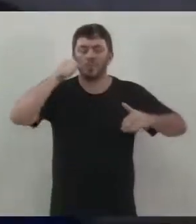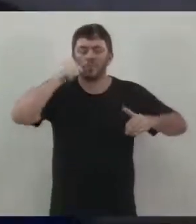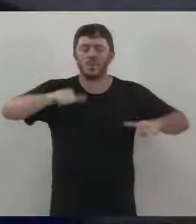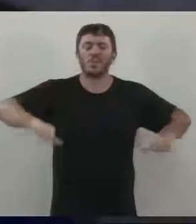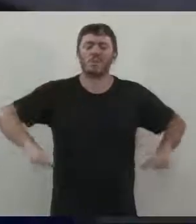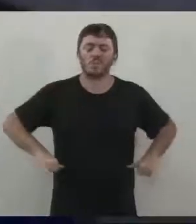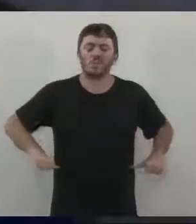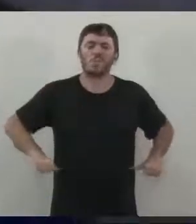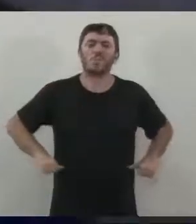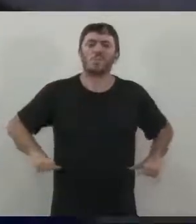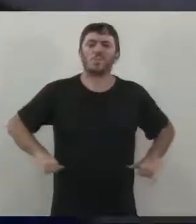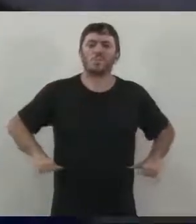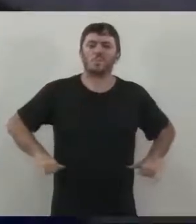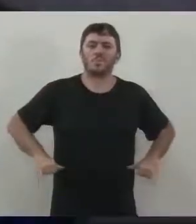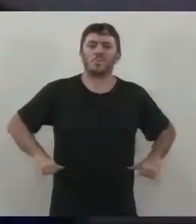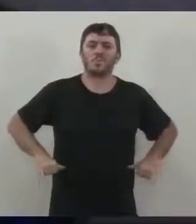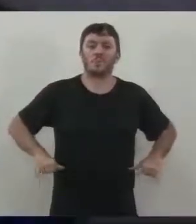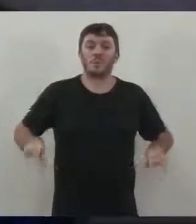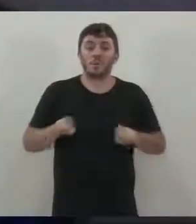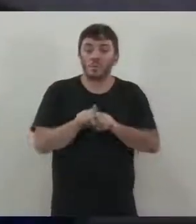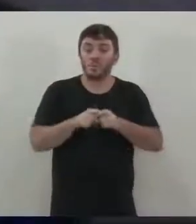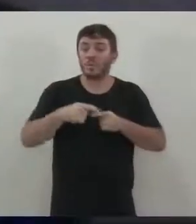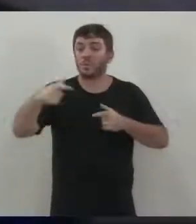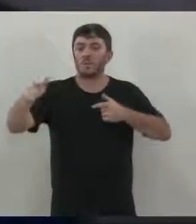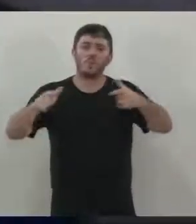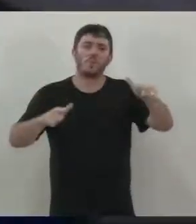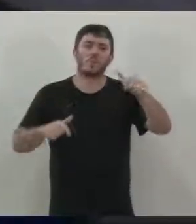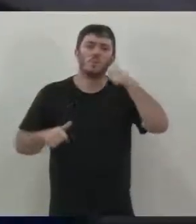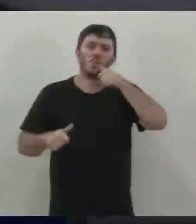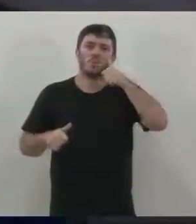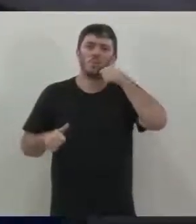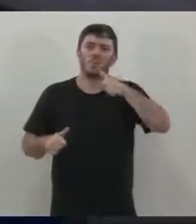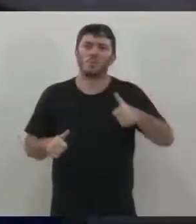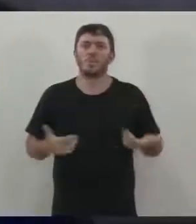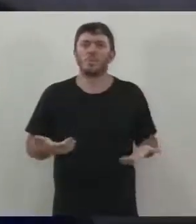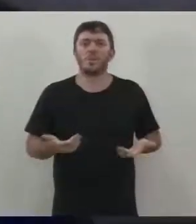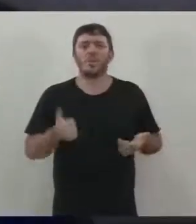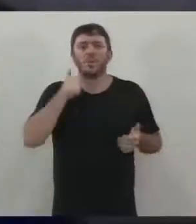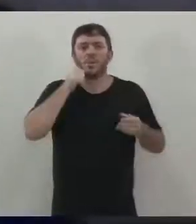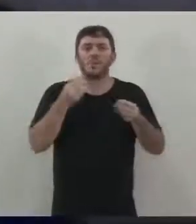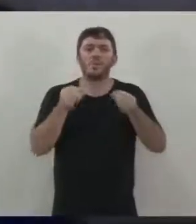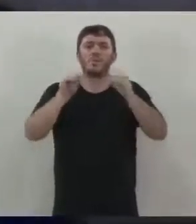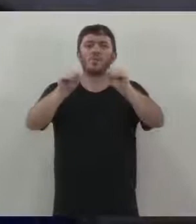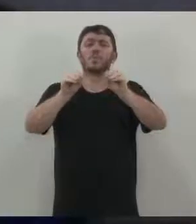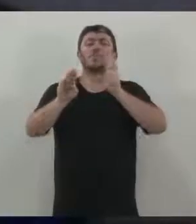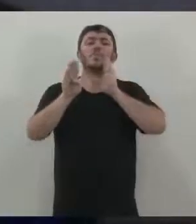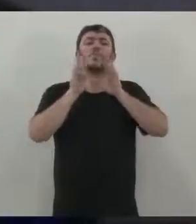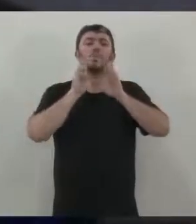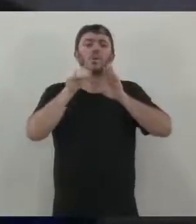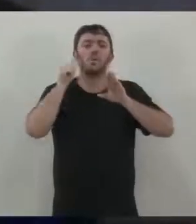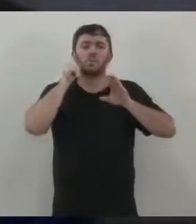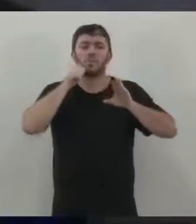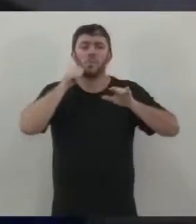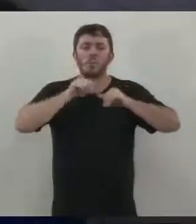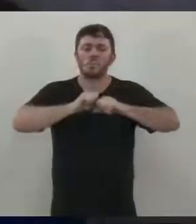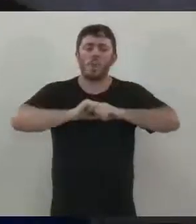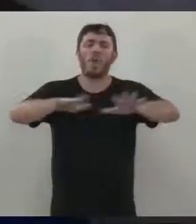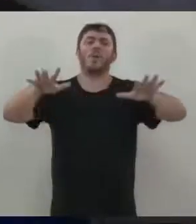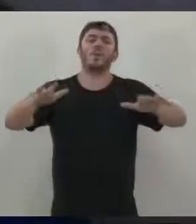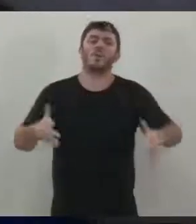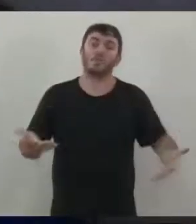continuamos sofrendo, inclusive de outras mulheres, né? E quando alguém coloca uma coisa no Facebook, são as primeiras que atacam. E